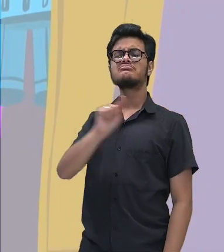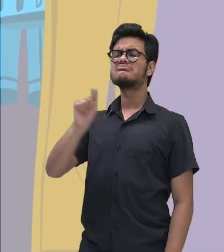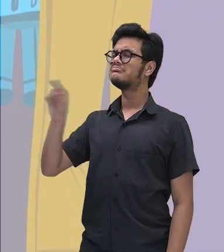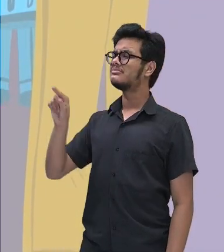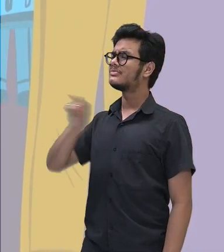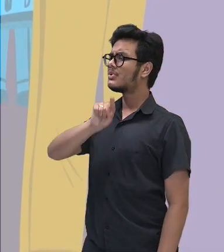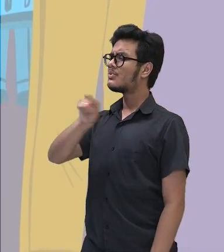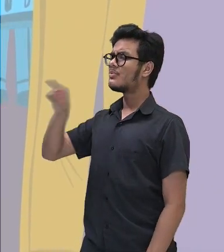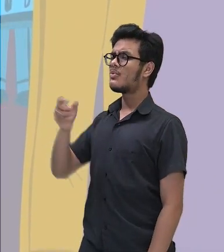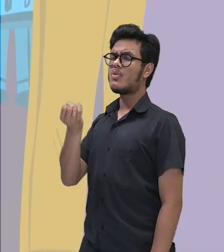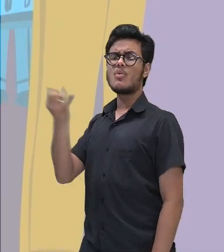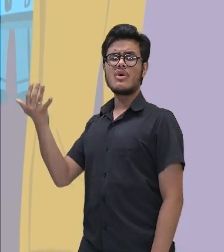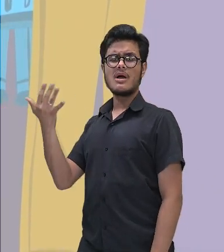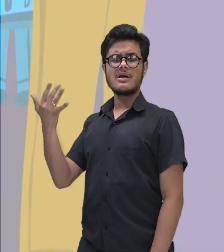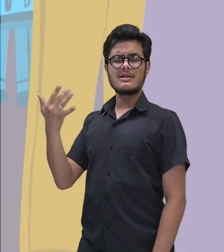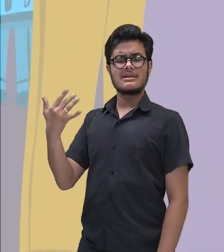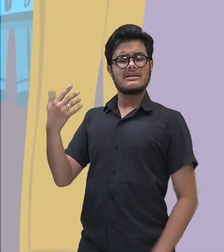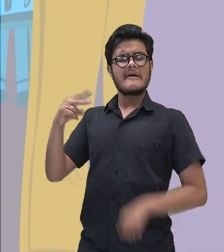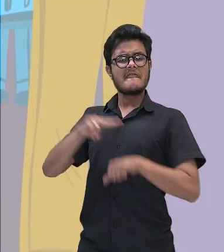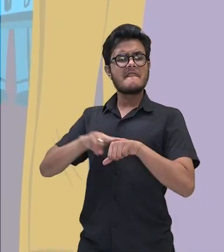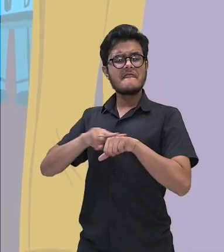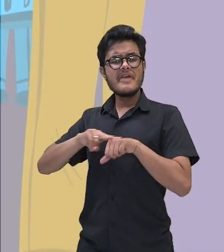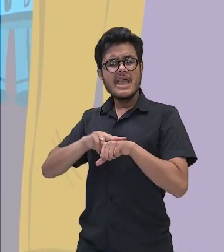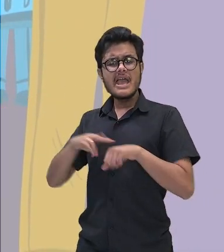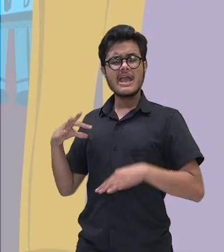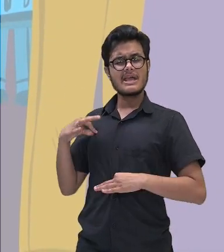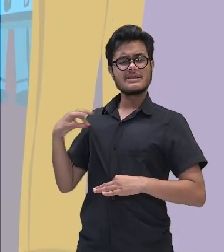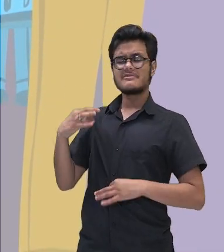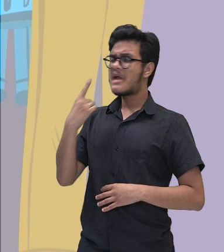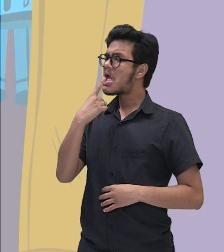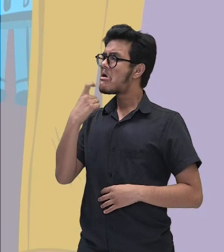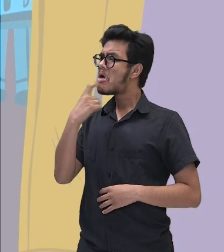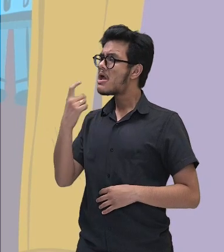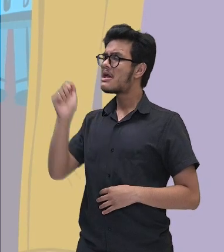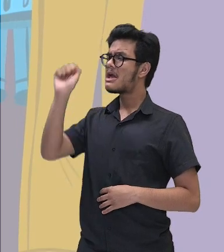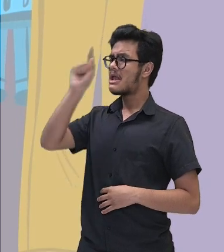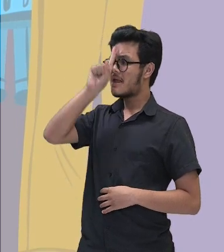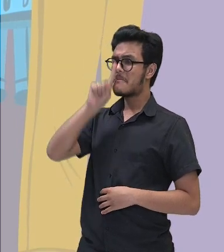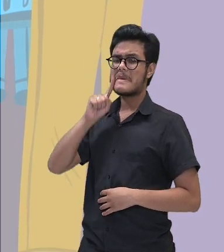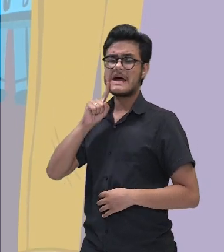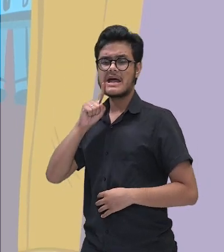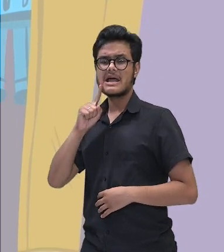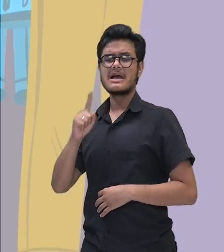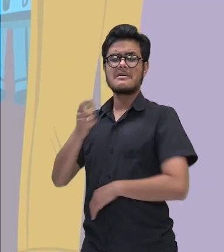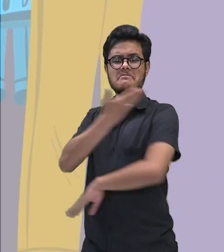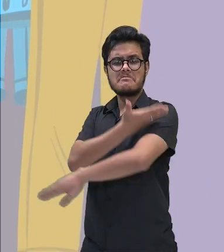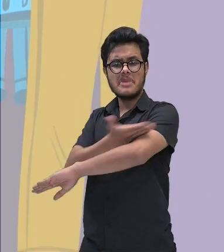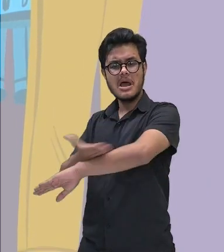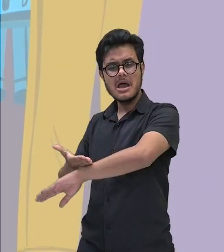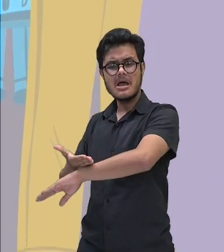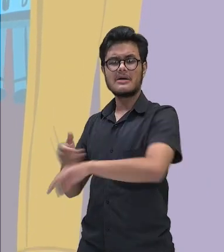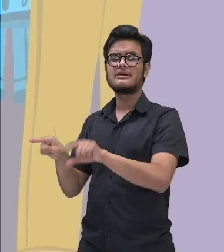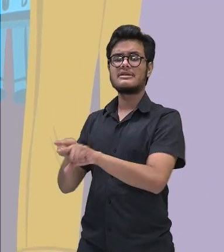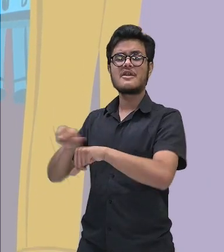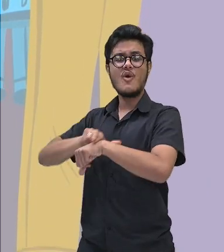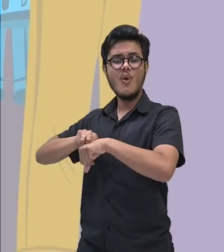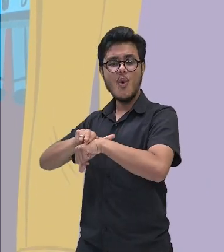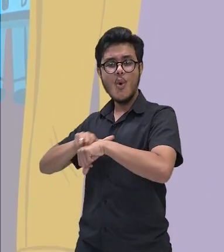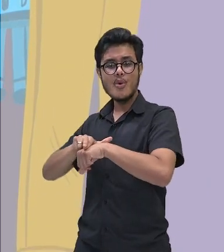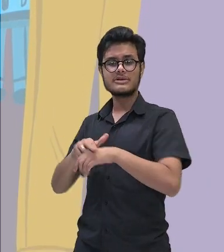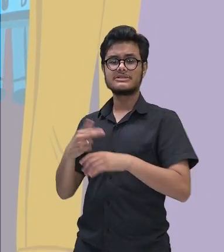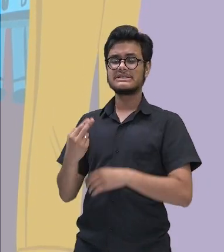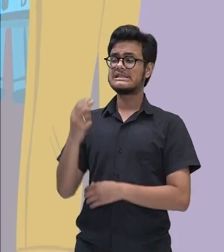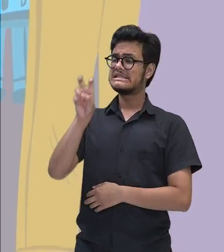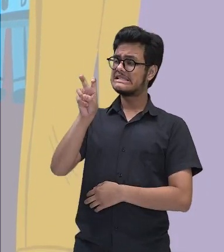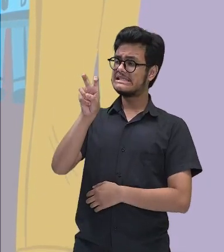aí tem uma camisa verde uma camisa vermelha uma amarela uma branca e uma roxa no total